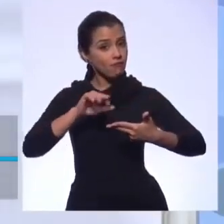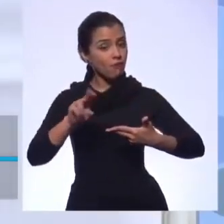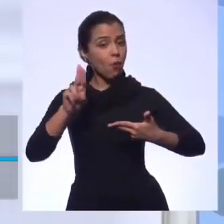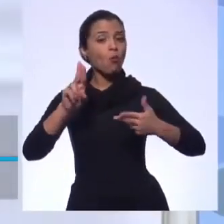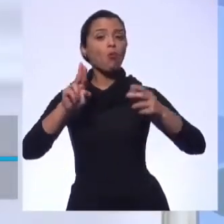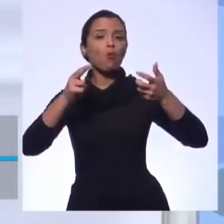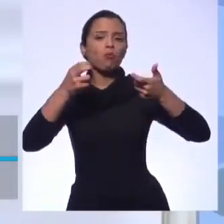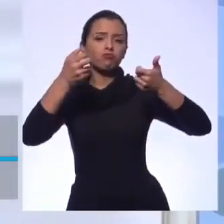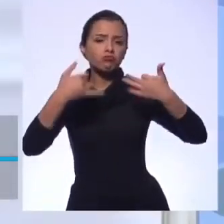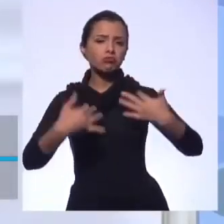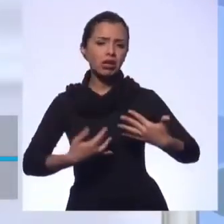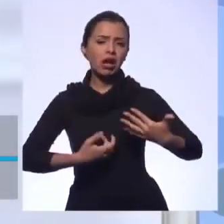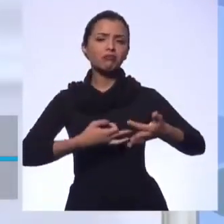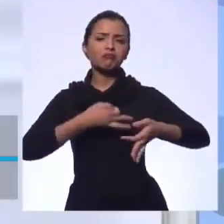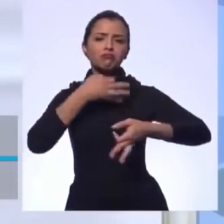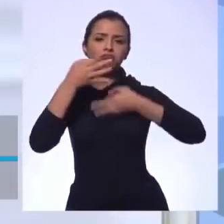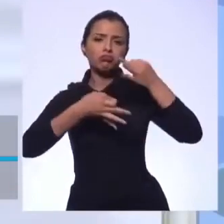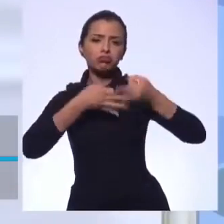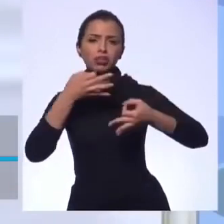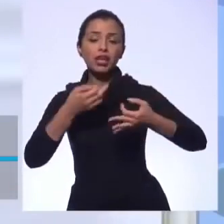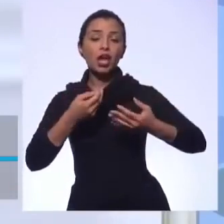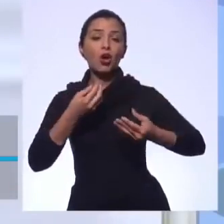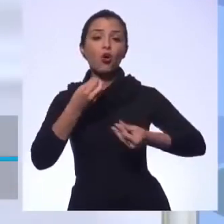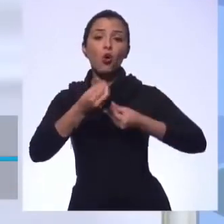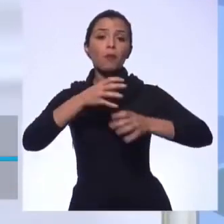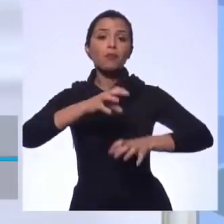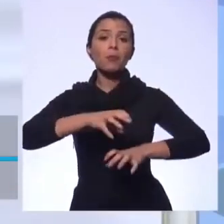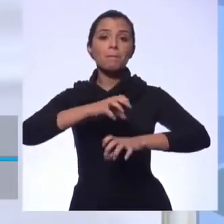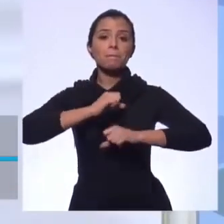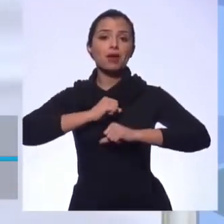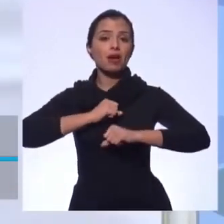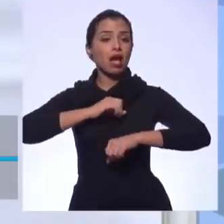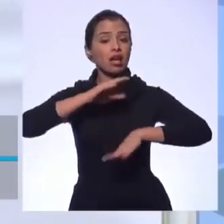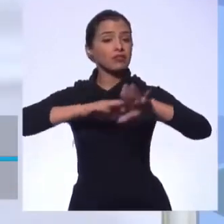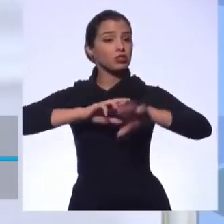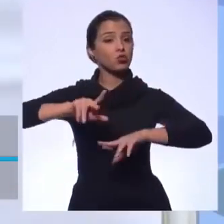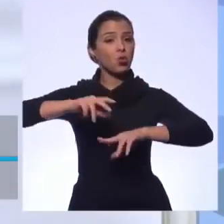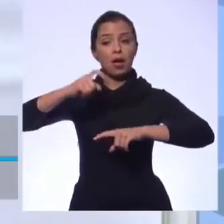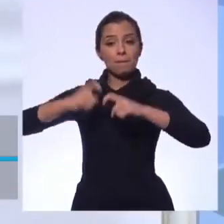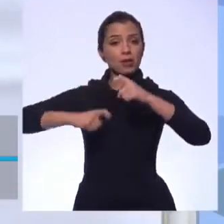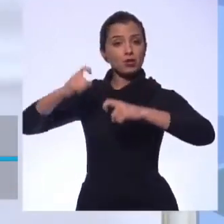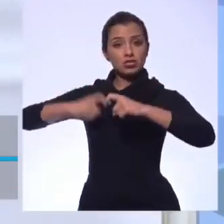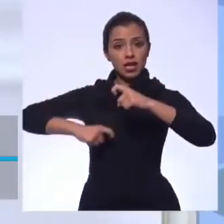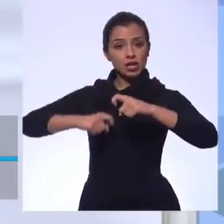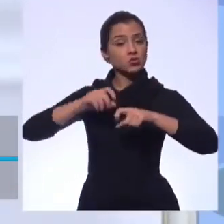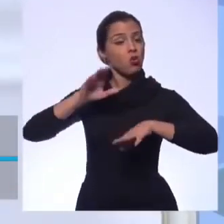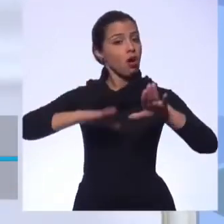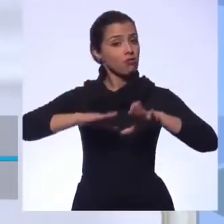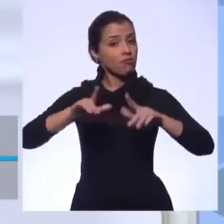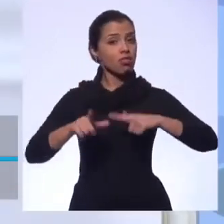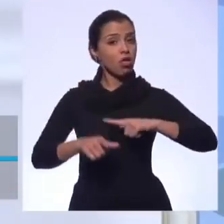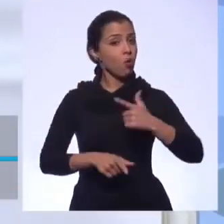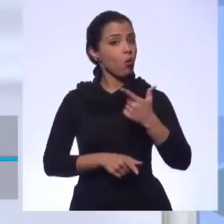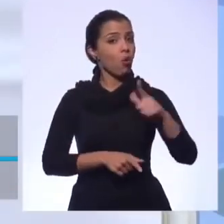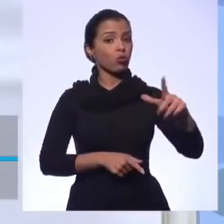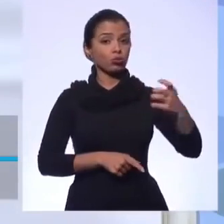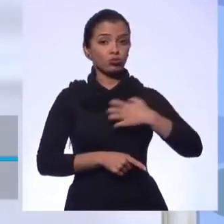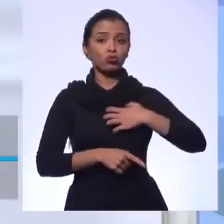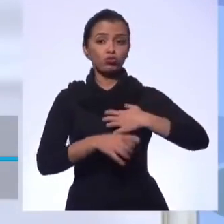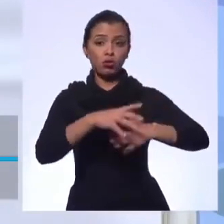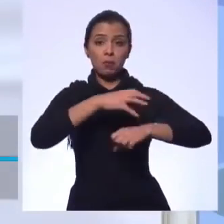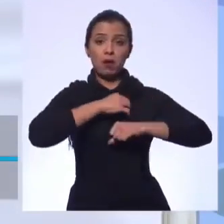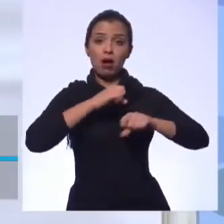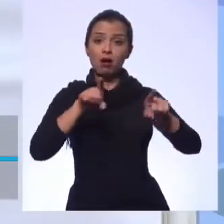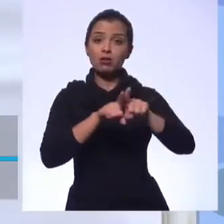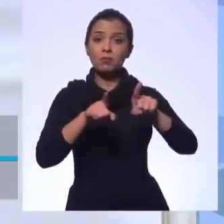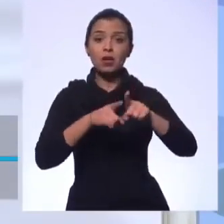falar como você pega, que não necessariamente é pelo sexo, né? Existem outras formas de pegar a doença também, tá bom? Como você